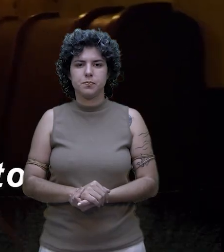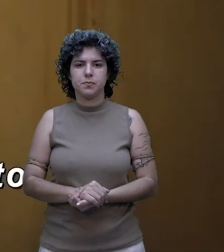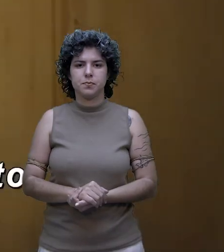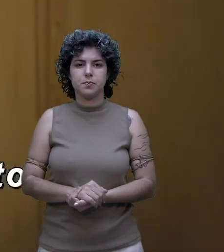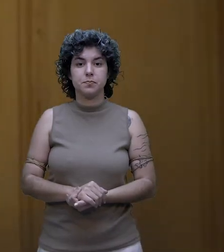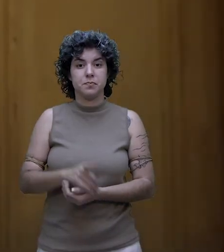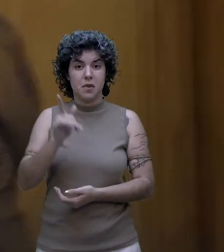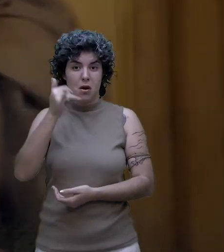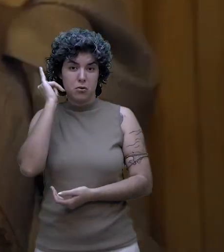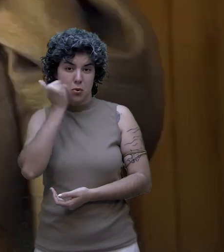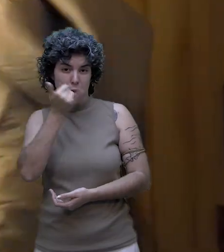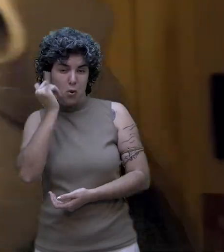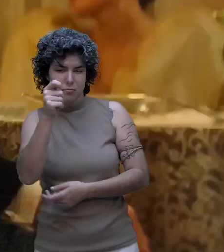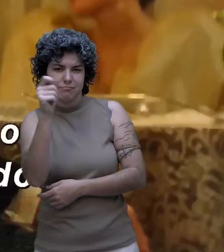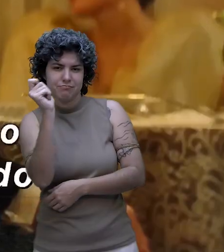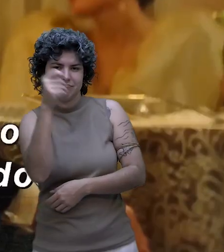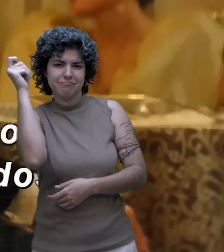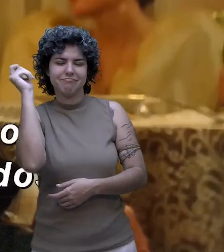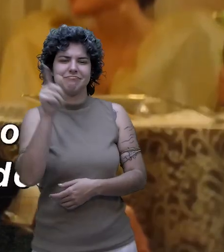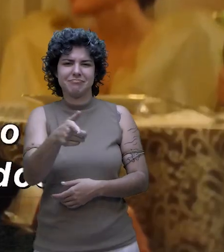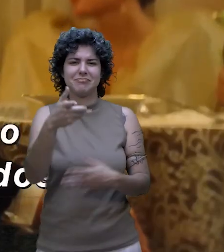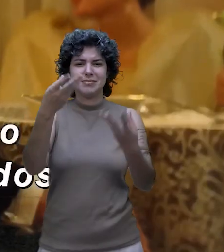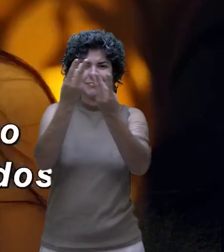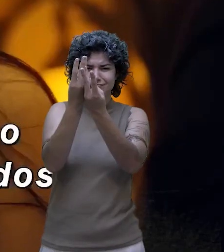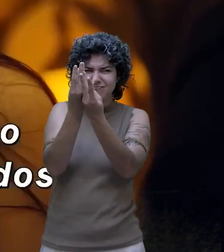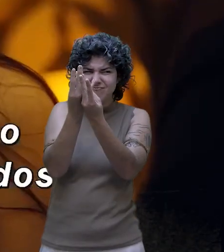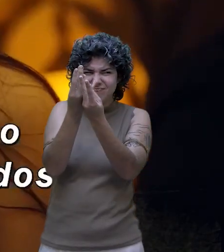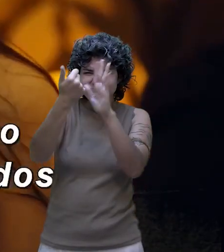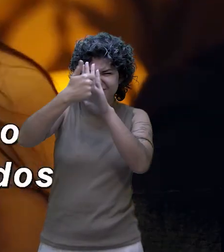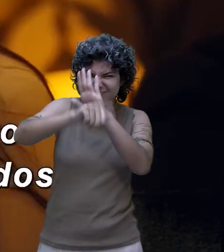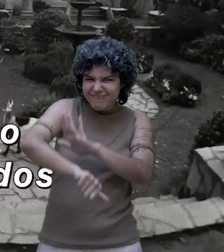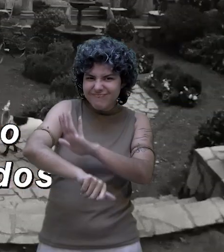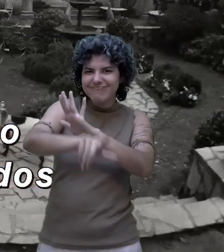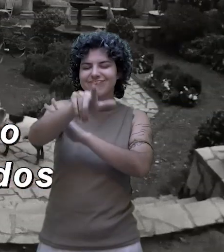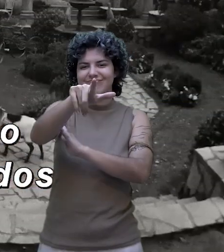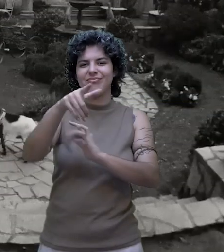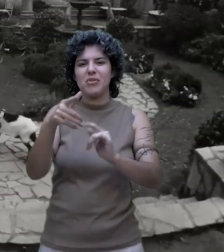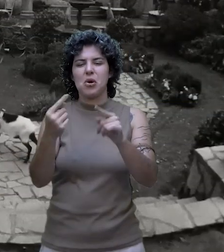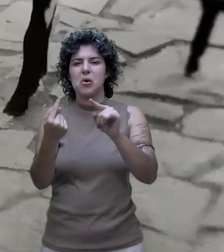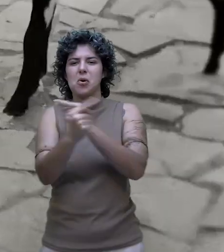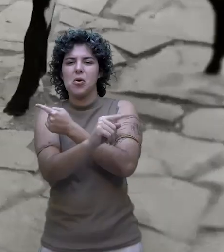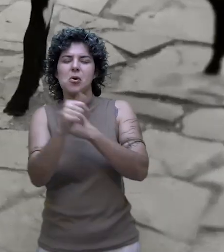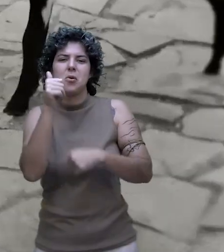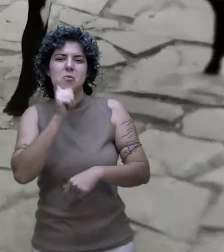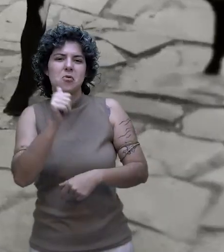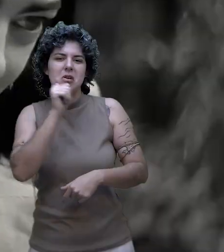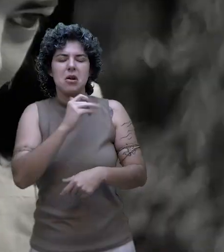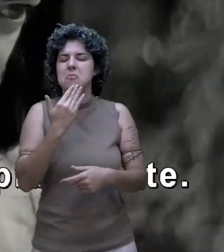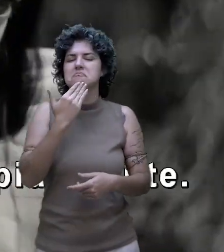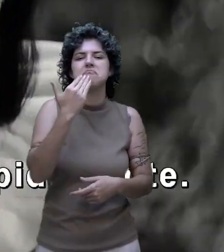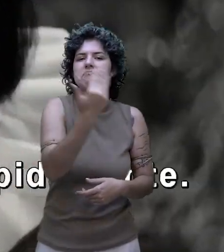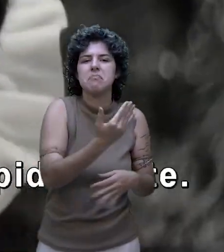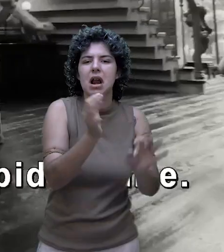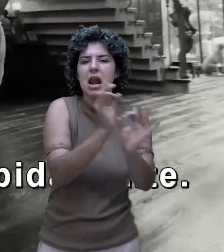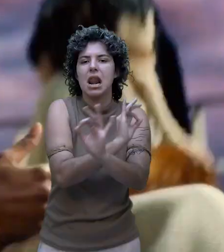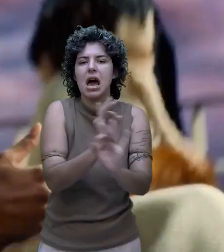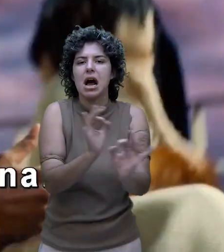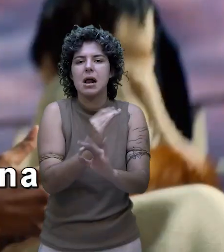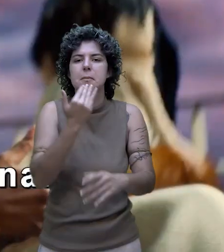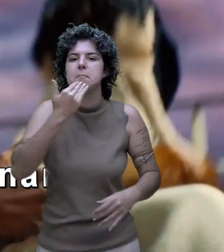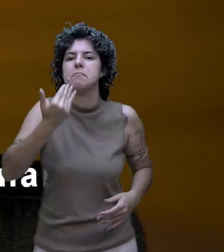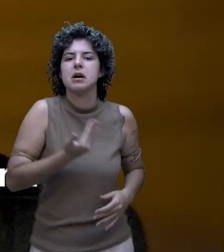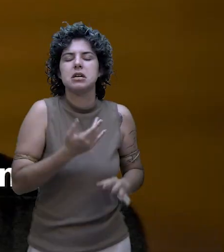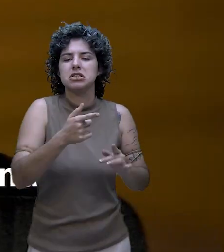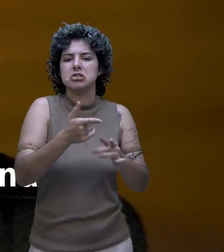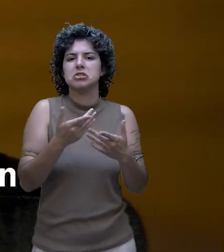É um conto de fadas gótico sobre mulheres que não pedem permissão para existir. A cena do discurso no navio, arrebatadora.